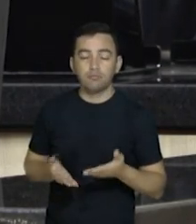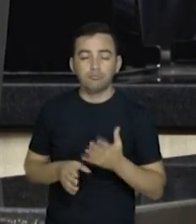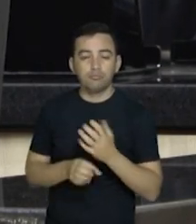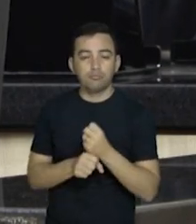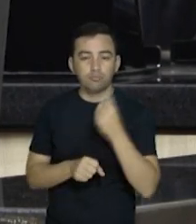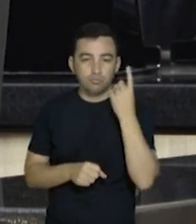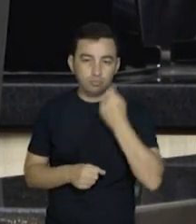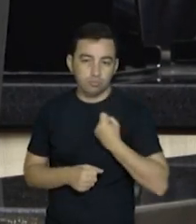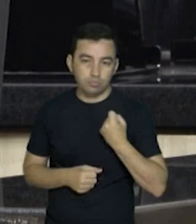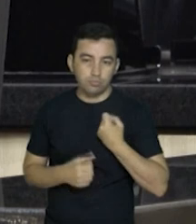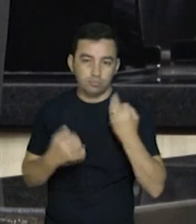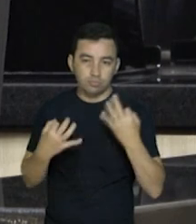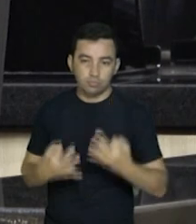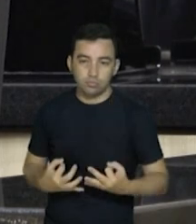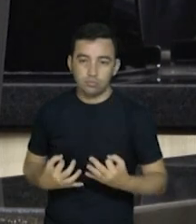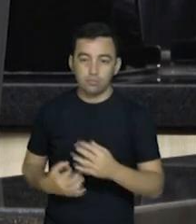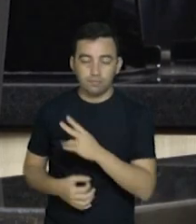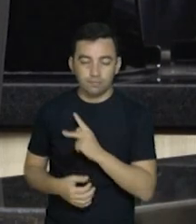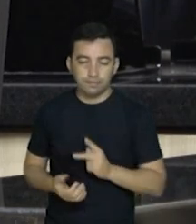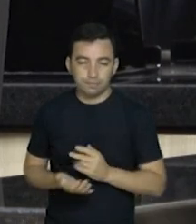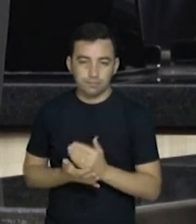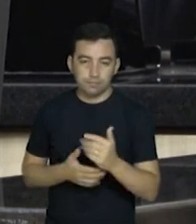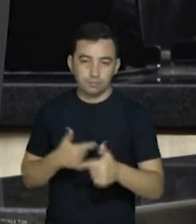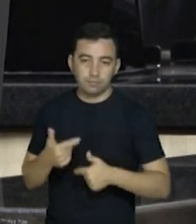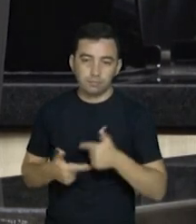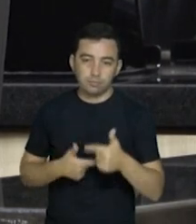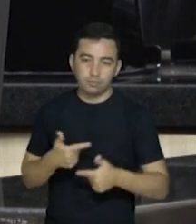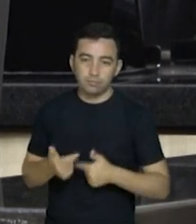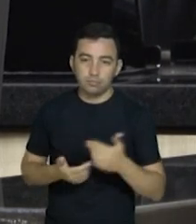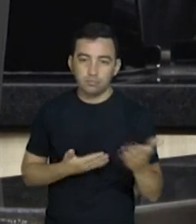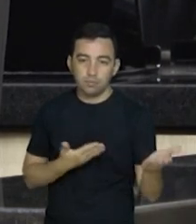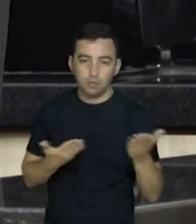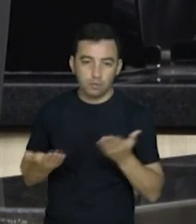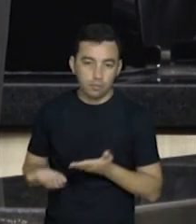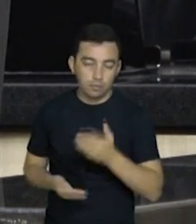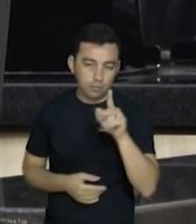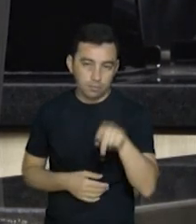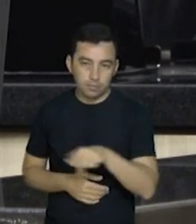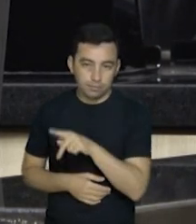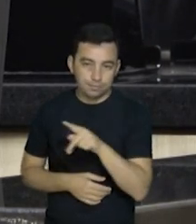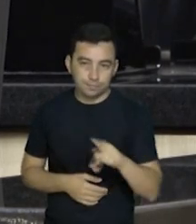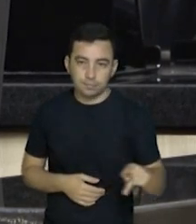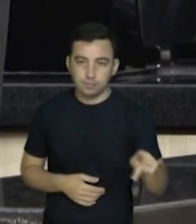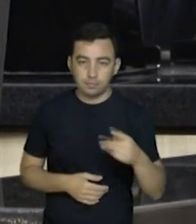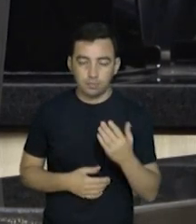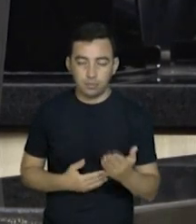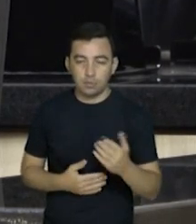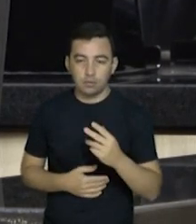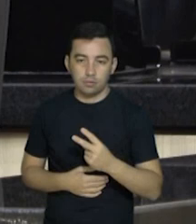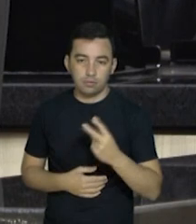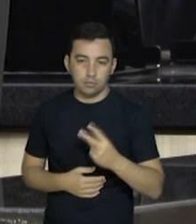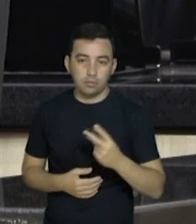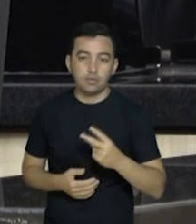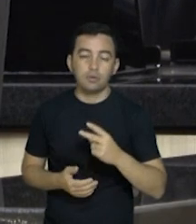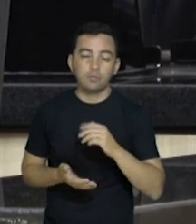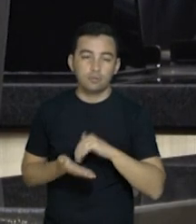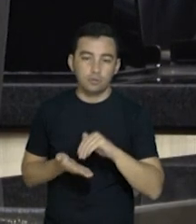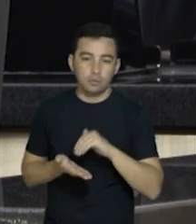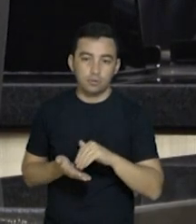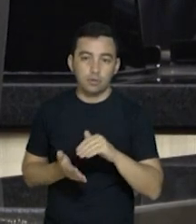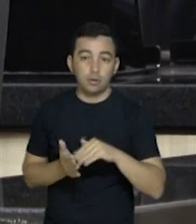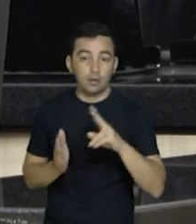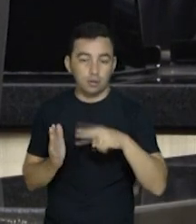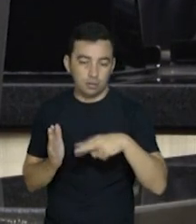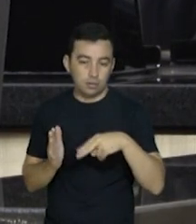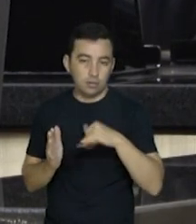senhor presidente declarou abertos dos trabalhos e convidou o senhor Deputado Padre Pedro Baldo de Cera segundo secretário para proceder a